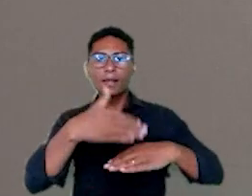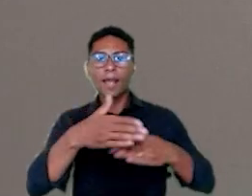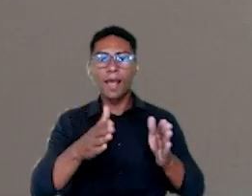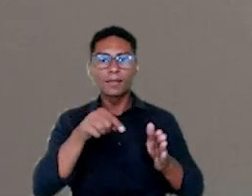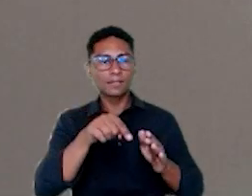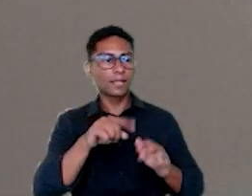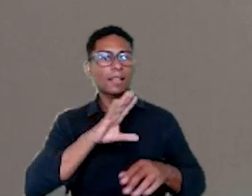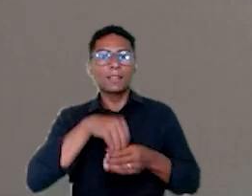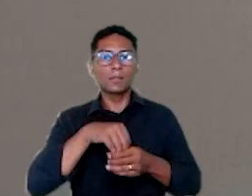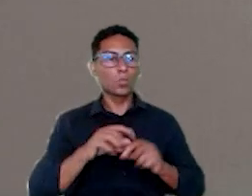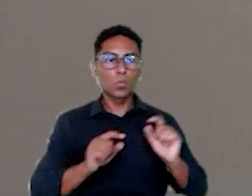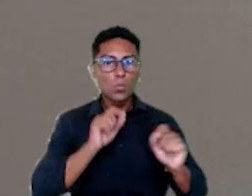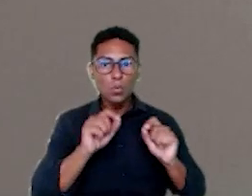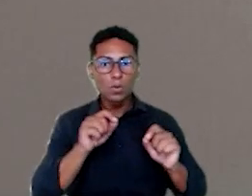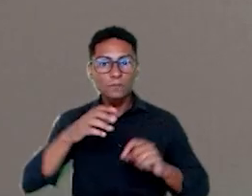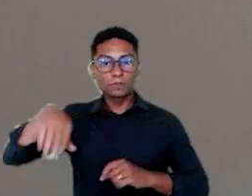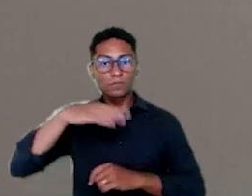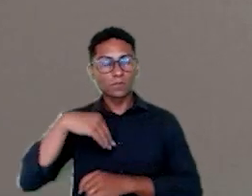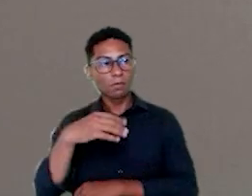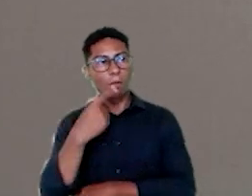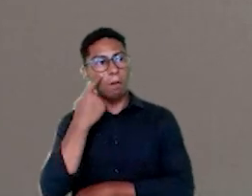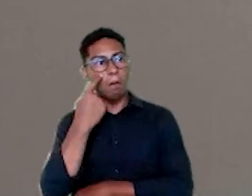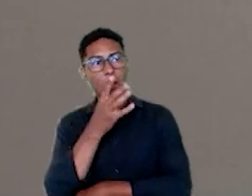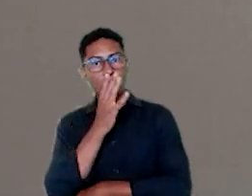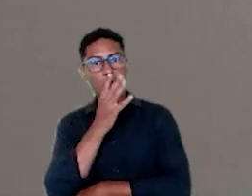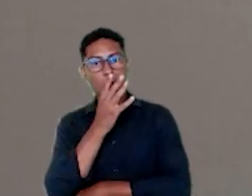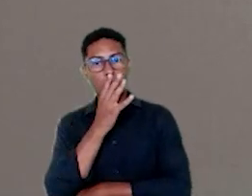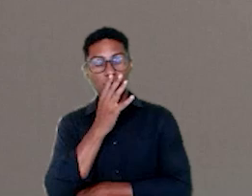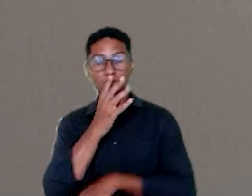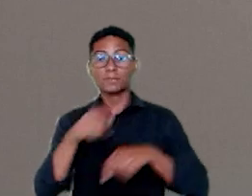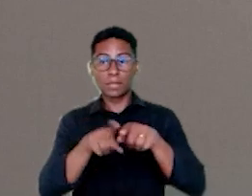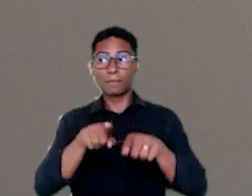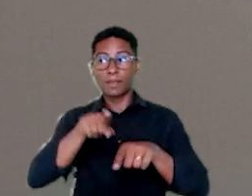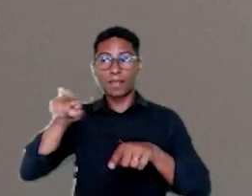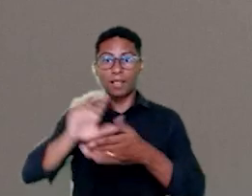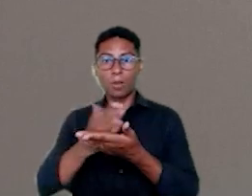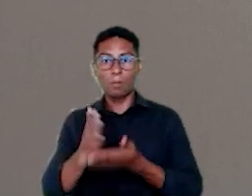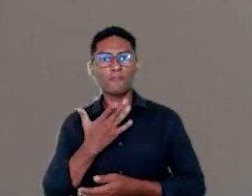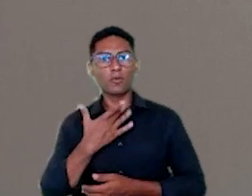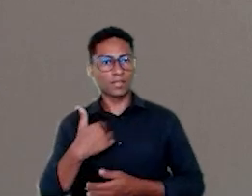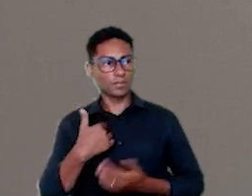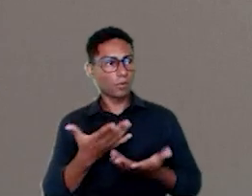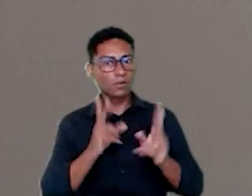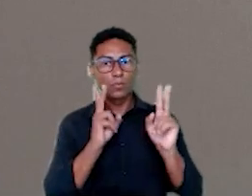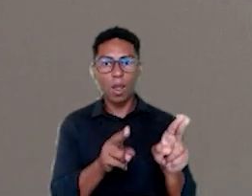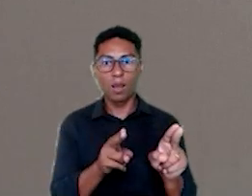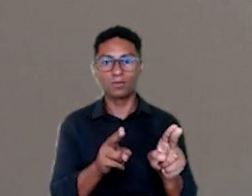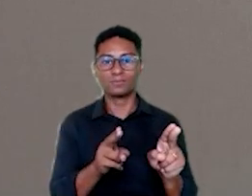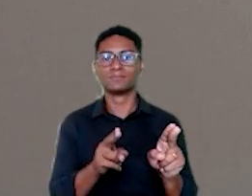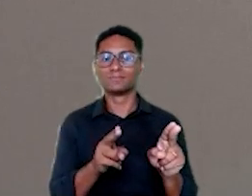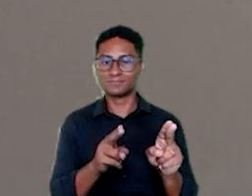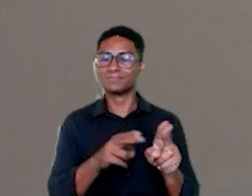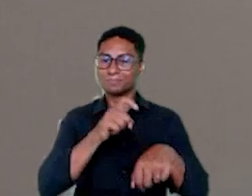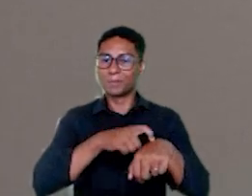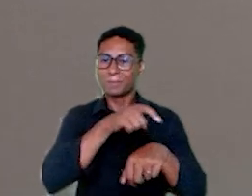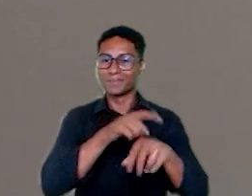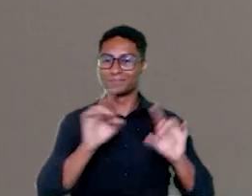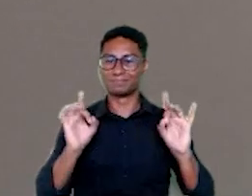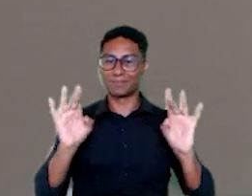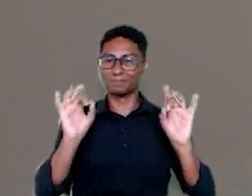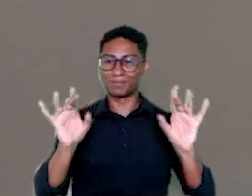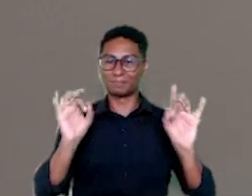Cria expectativa, cria desejo, vontade de receber também um presente como esse, né? E torna o momento mais especial, né?